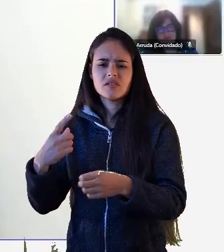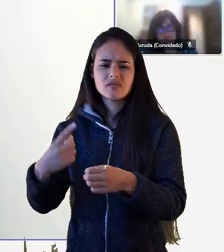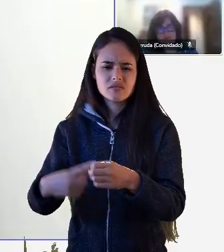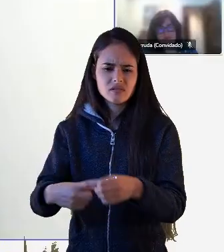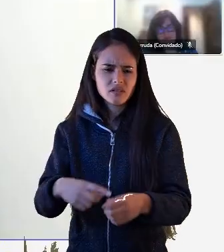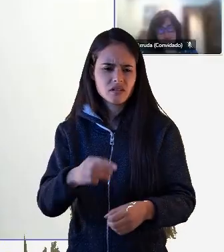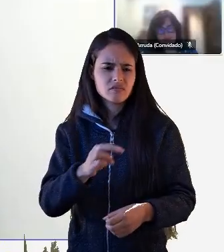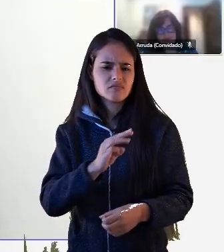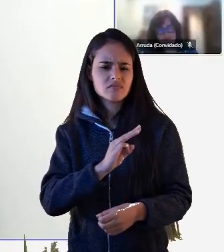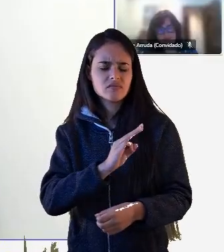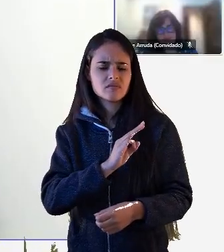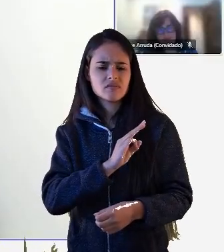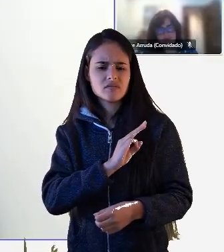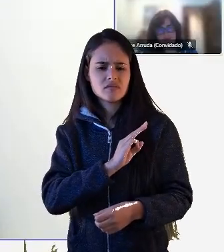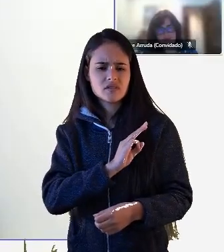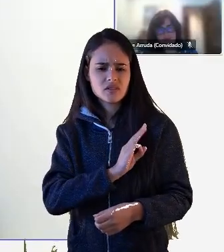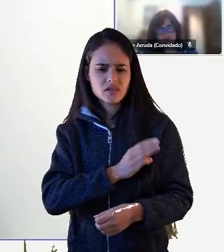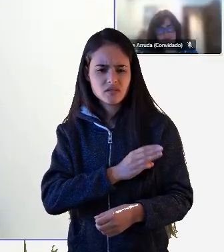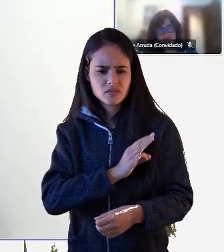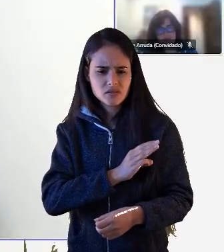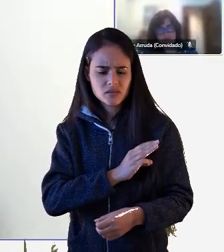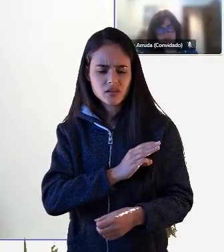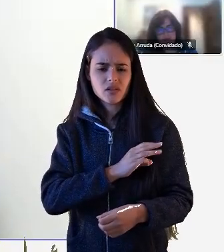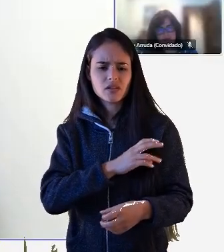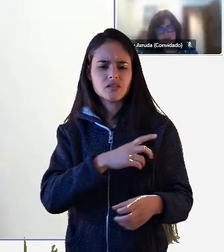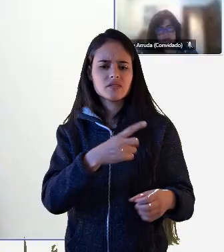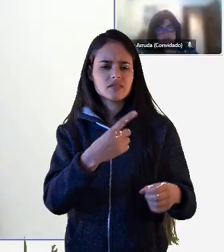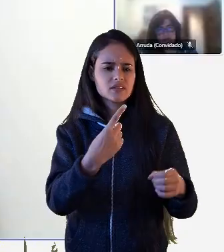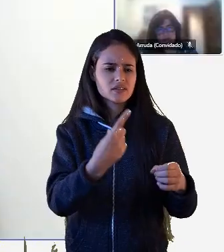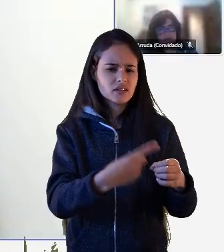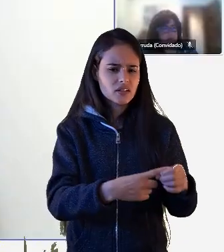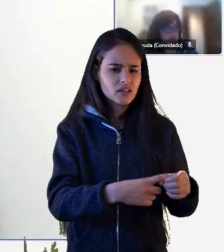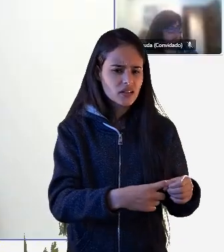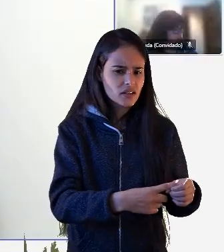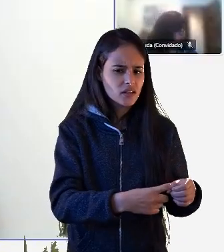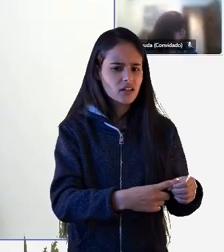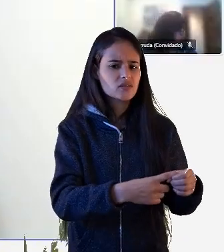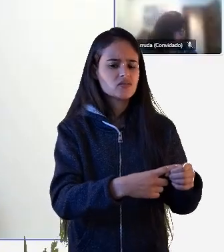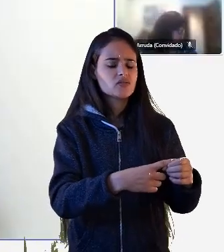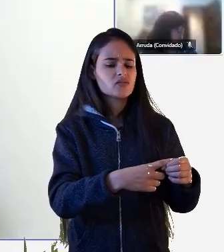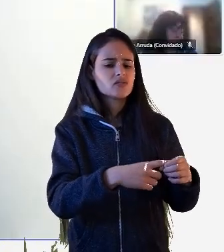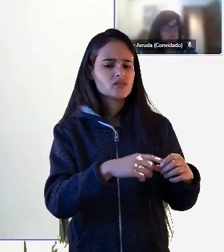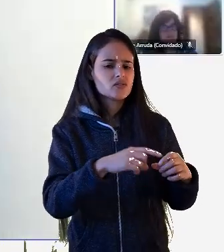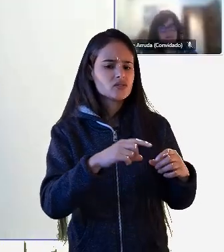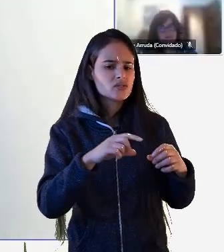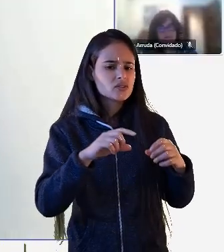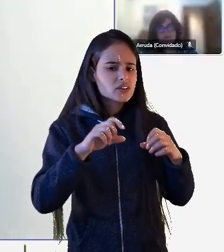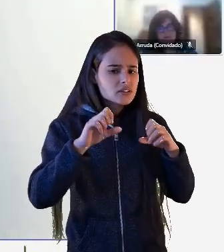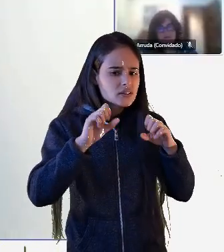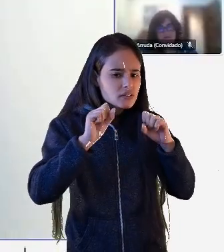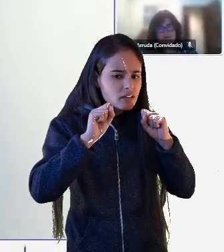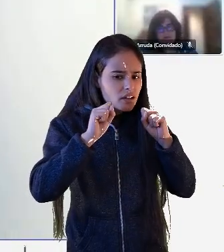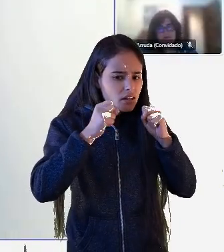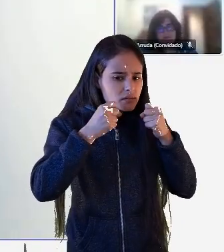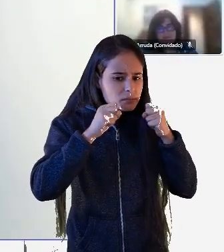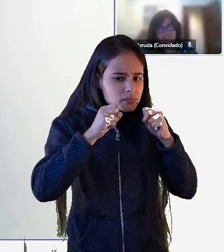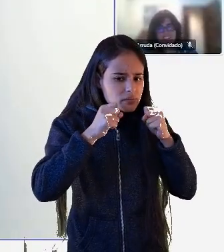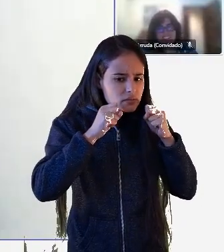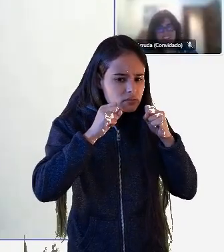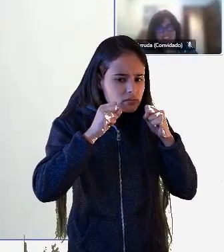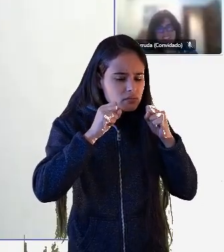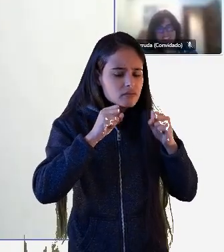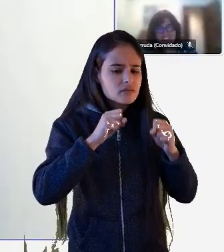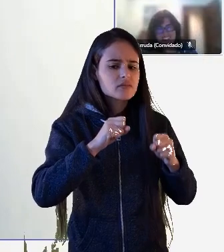dá um lastro muito bonito assim para tudo que foi feito. Eu estou muito essas olheiras assim são